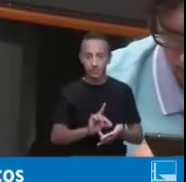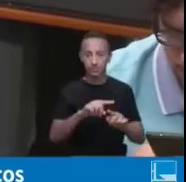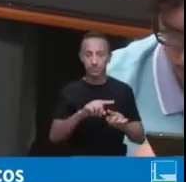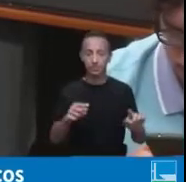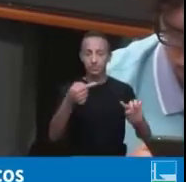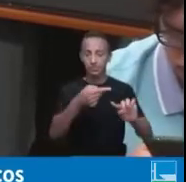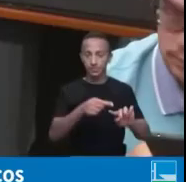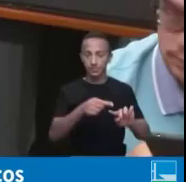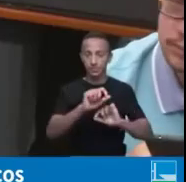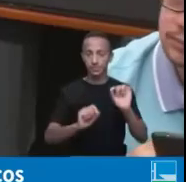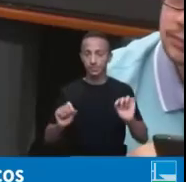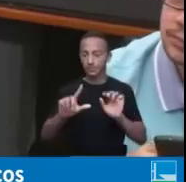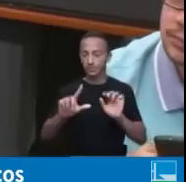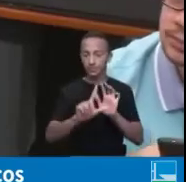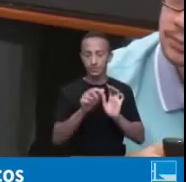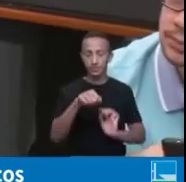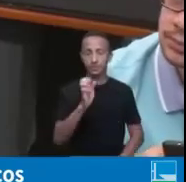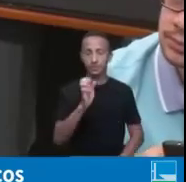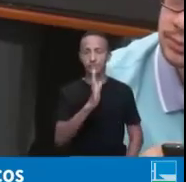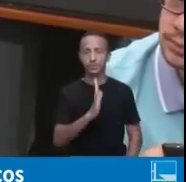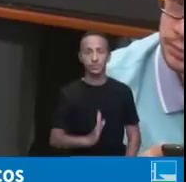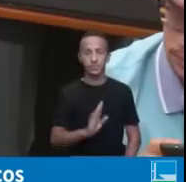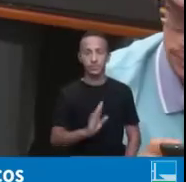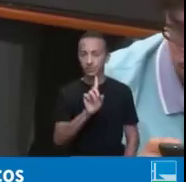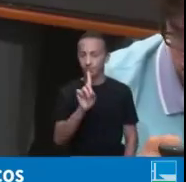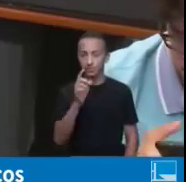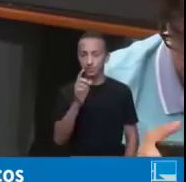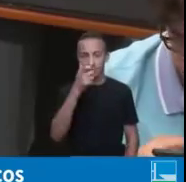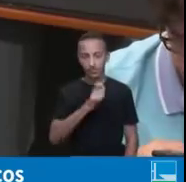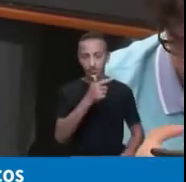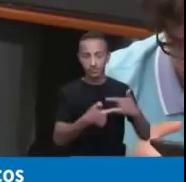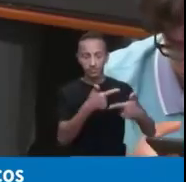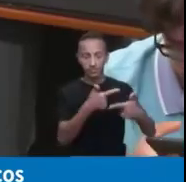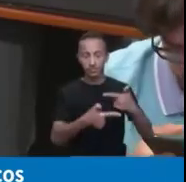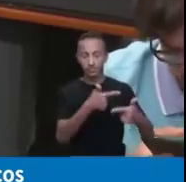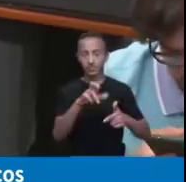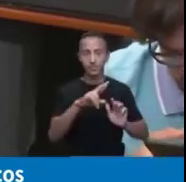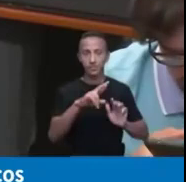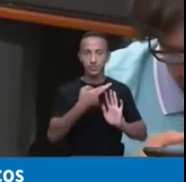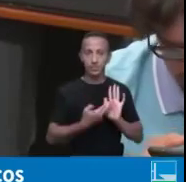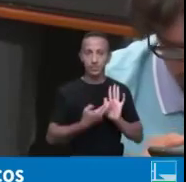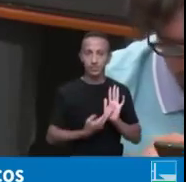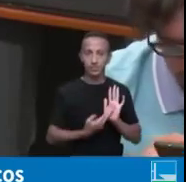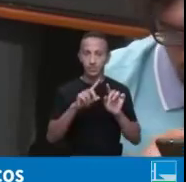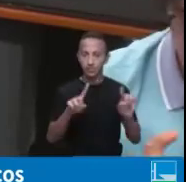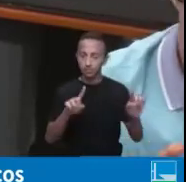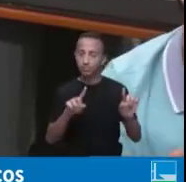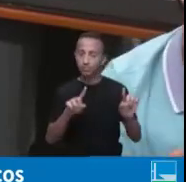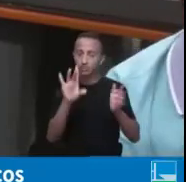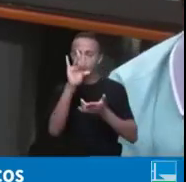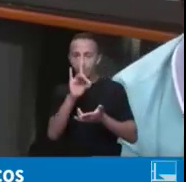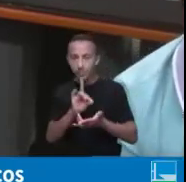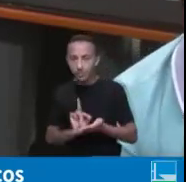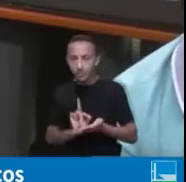legislação brasileira ainda não incorporou de maneira clara, operacional e regulamentada a funcionalidade